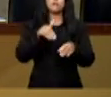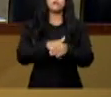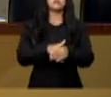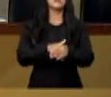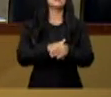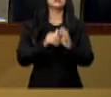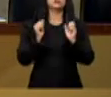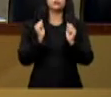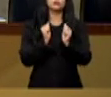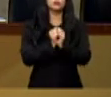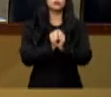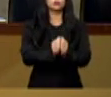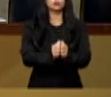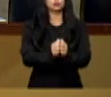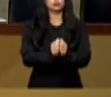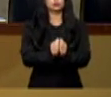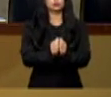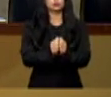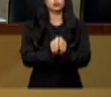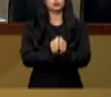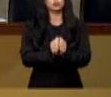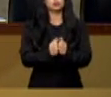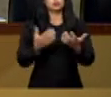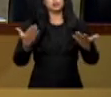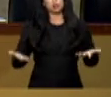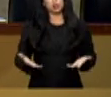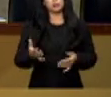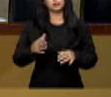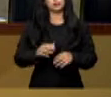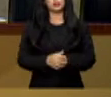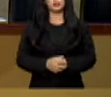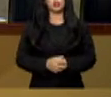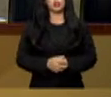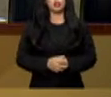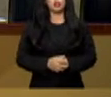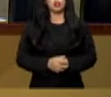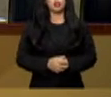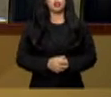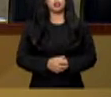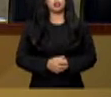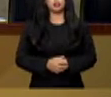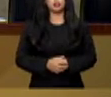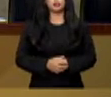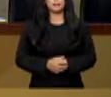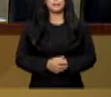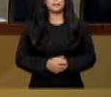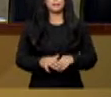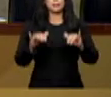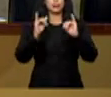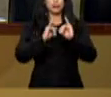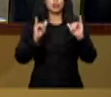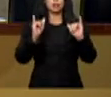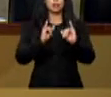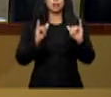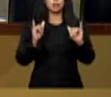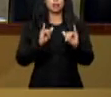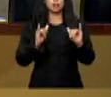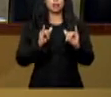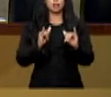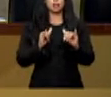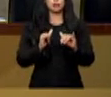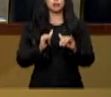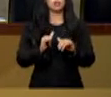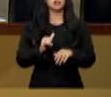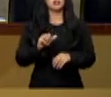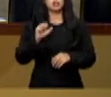Vossa Excelência e proclamo o resultado que a Corte, por maioria, modulou a